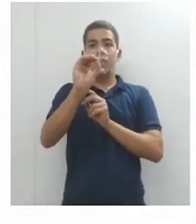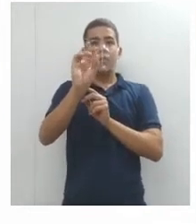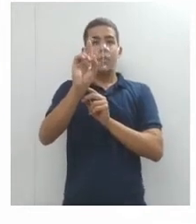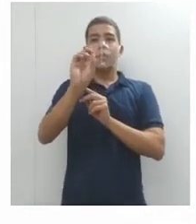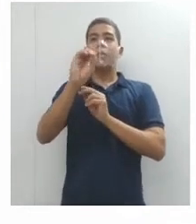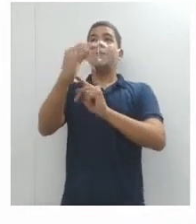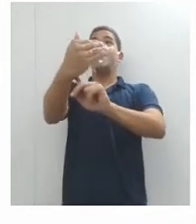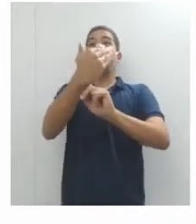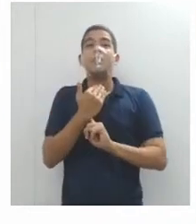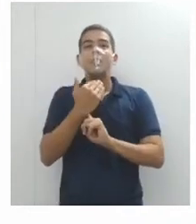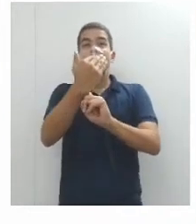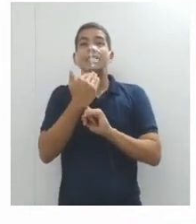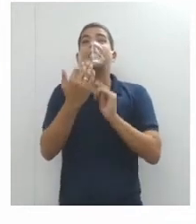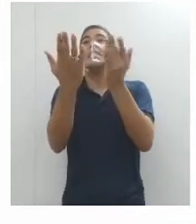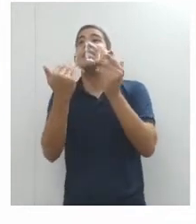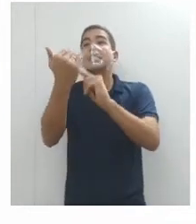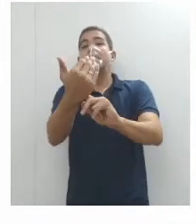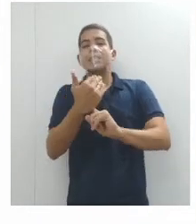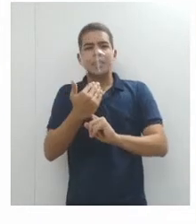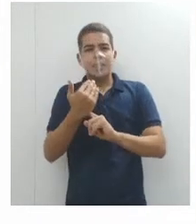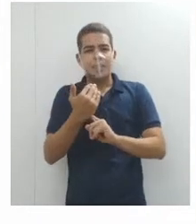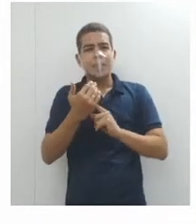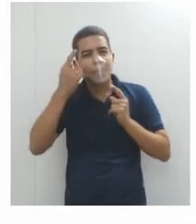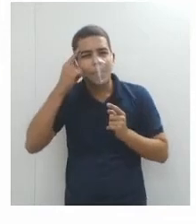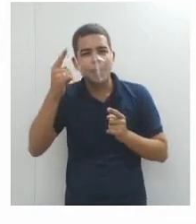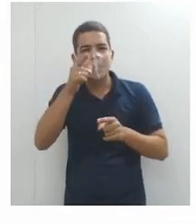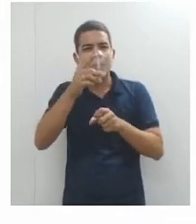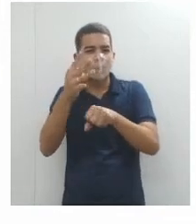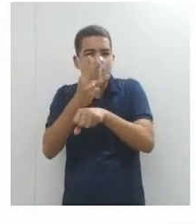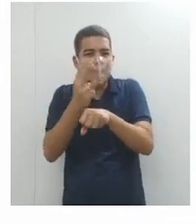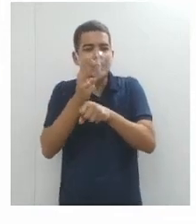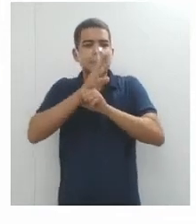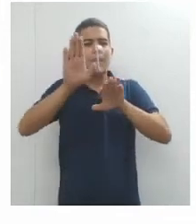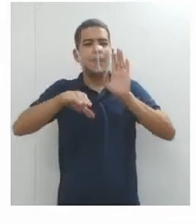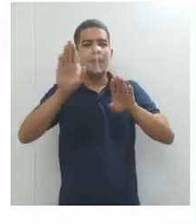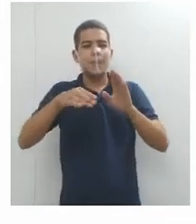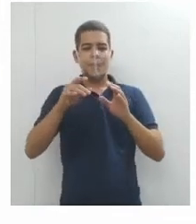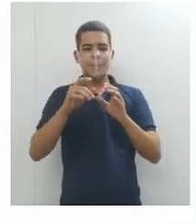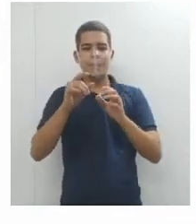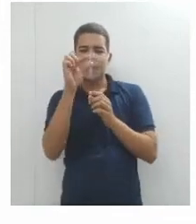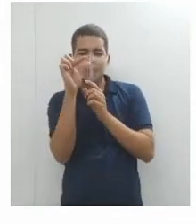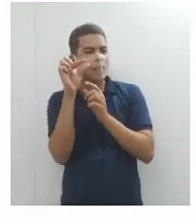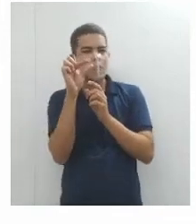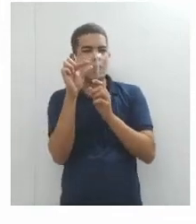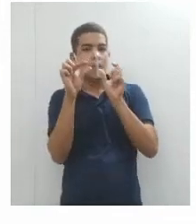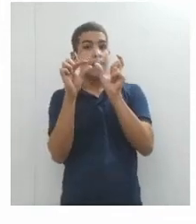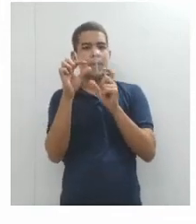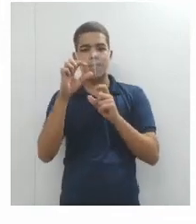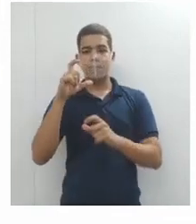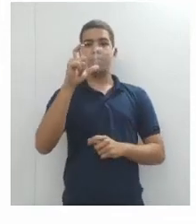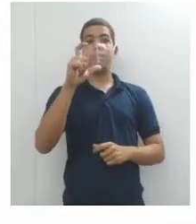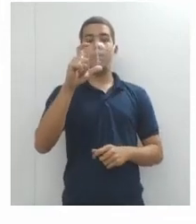como no WhatsApp, quando você escreve na linguagem dos internautas, quando você escreve com letra maiúscula, a ideia é de que você